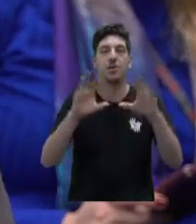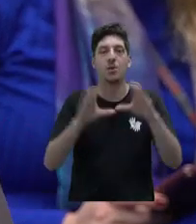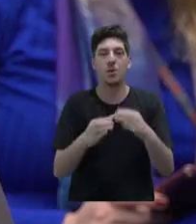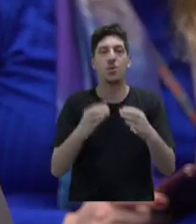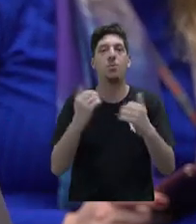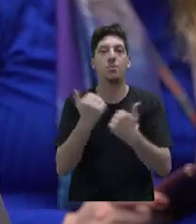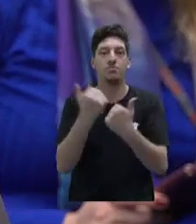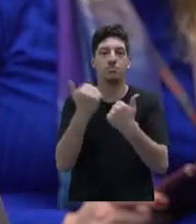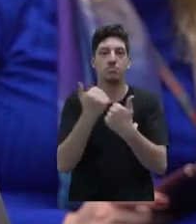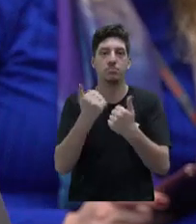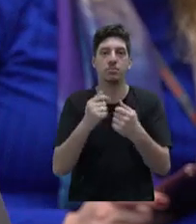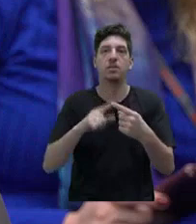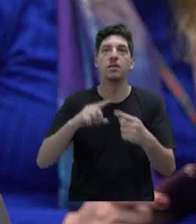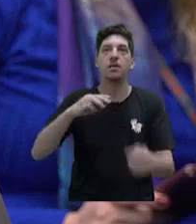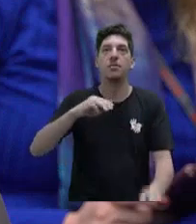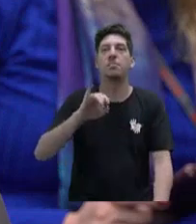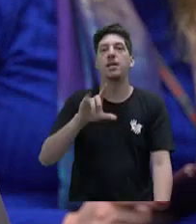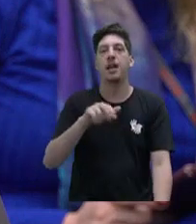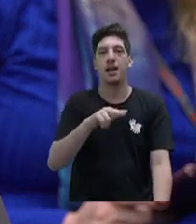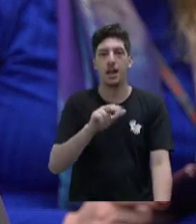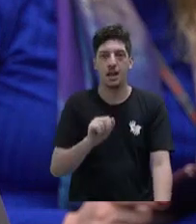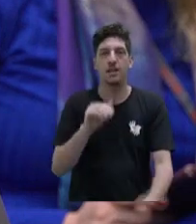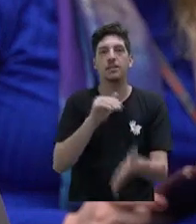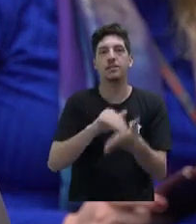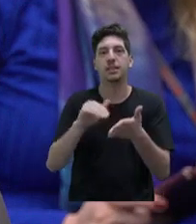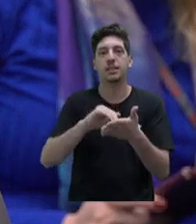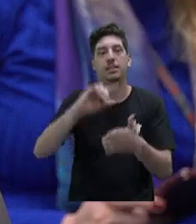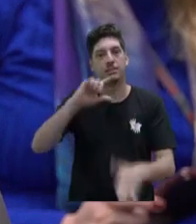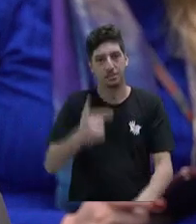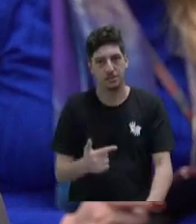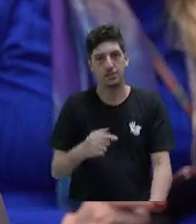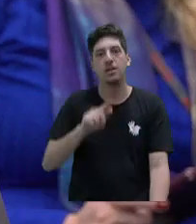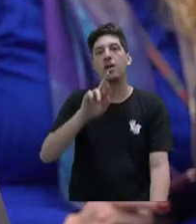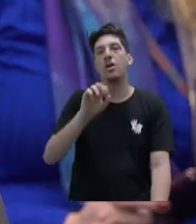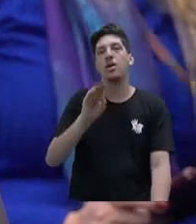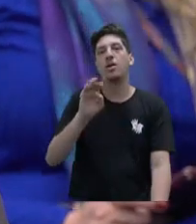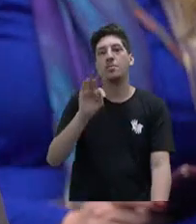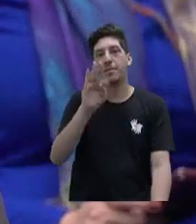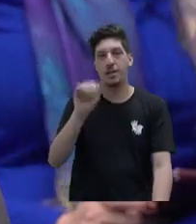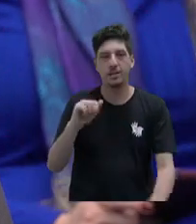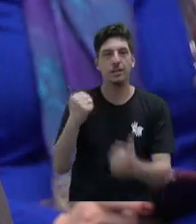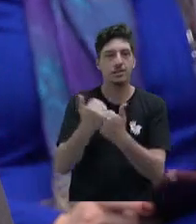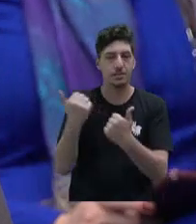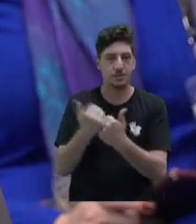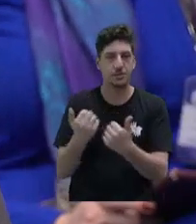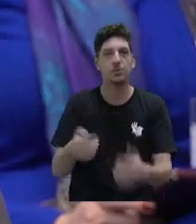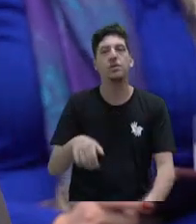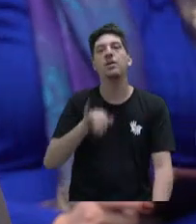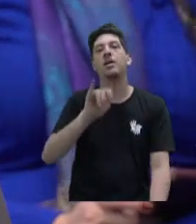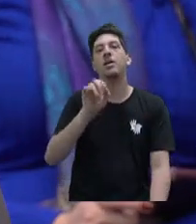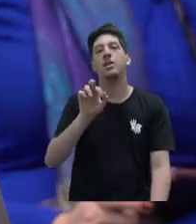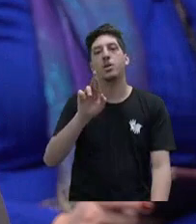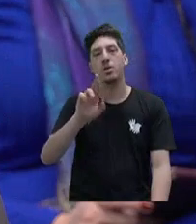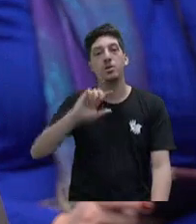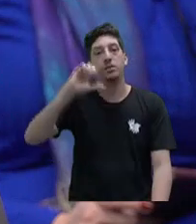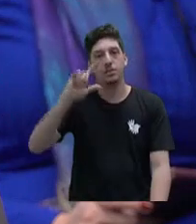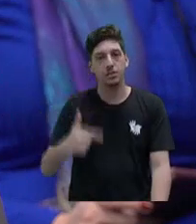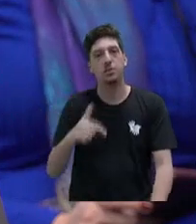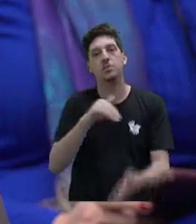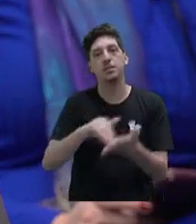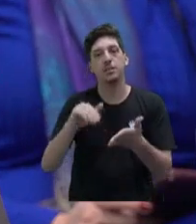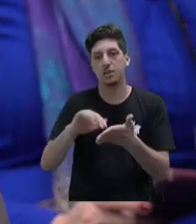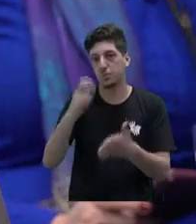Tá? A Milena, que é sua secretária adjunta, a Roberta Queiroz, a sua assessora, o Igor, subsecretário de